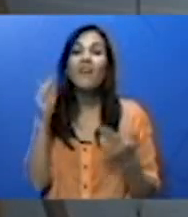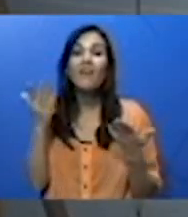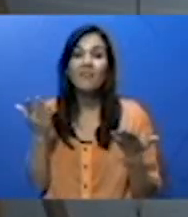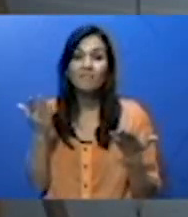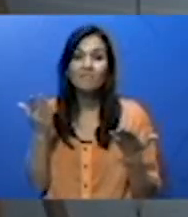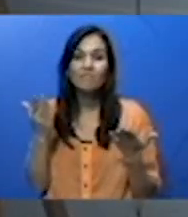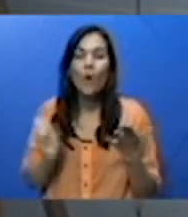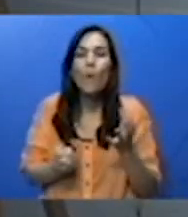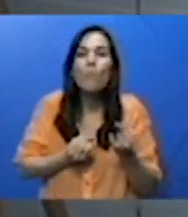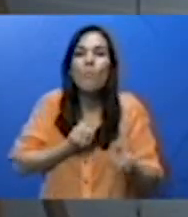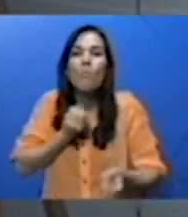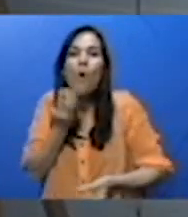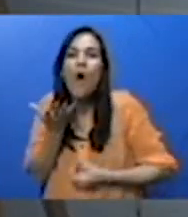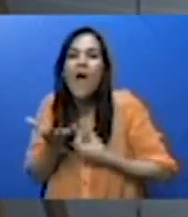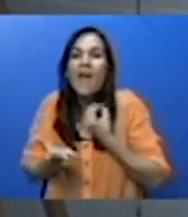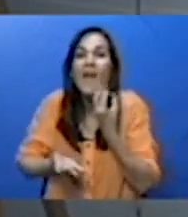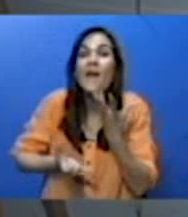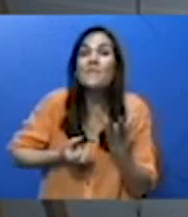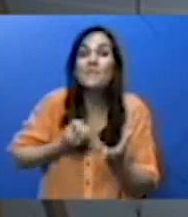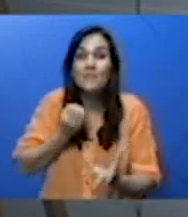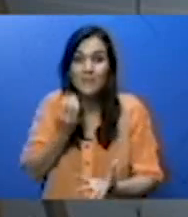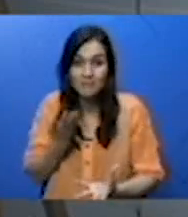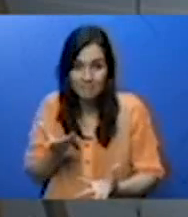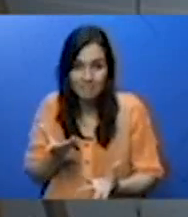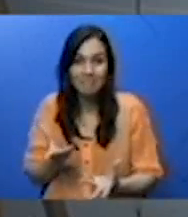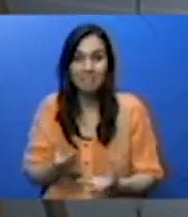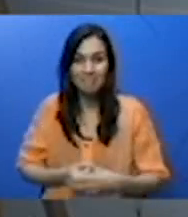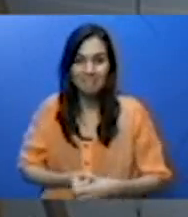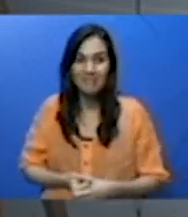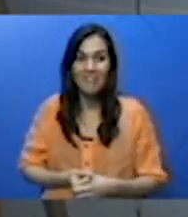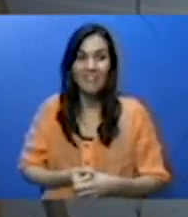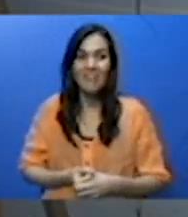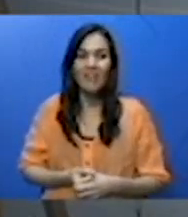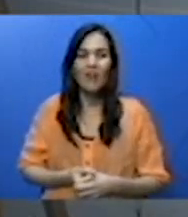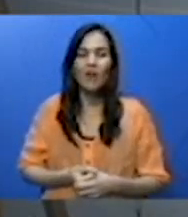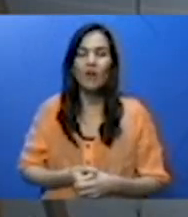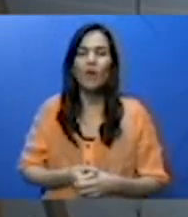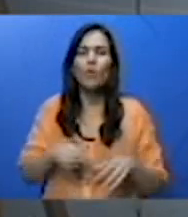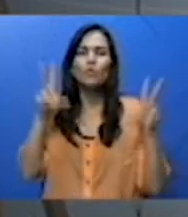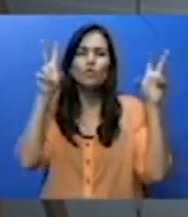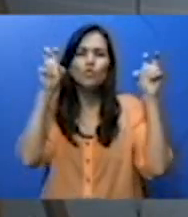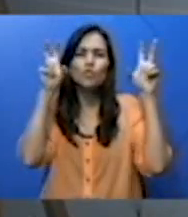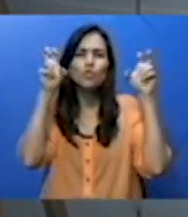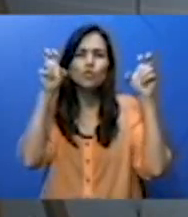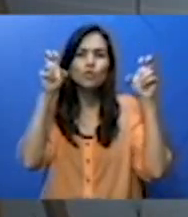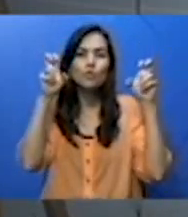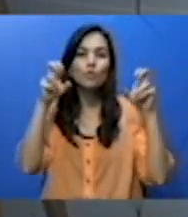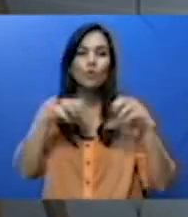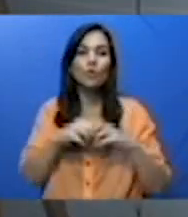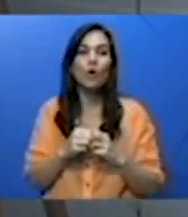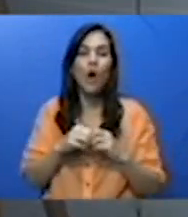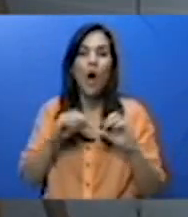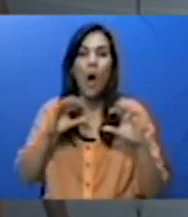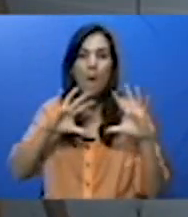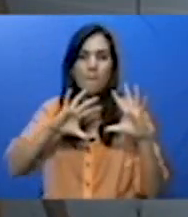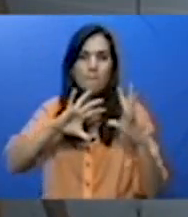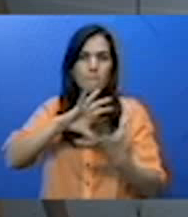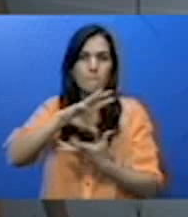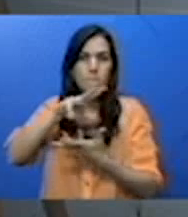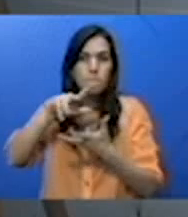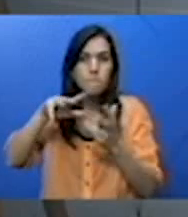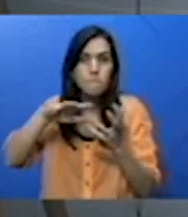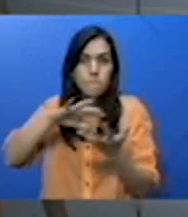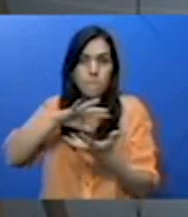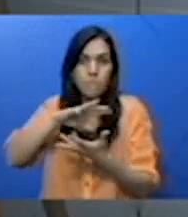no nosso material da apostila. E o poema, o título é Uma Bola Muito Rebelde. Uma